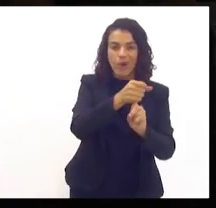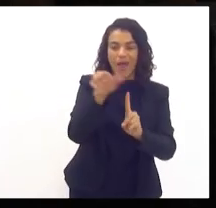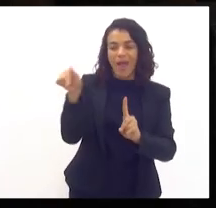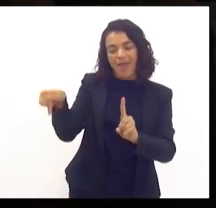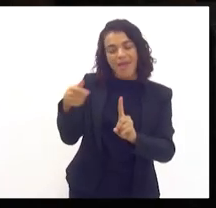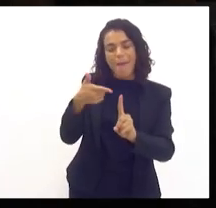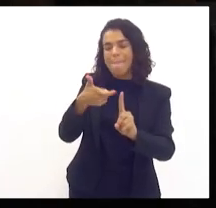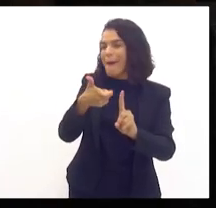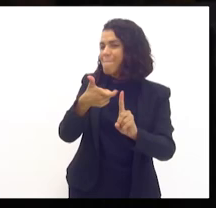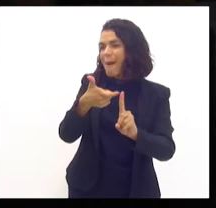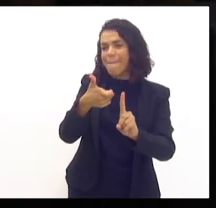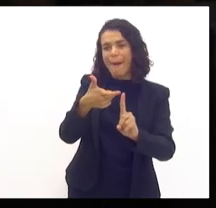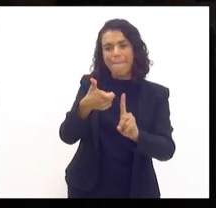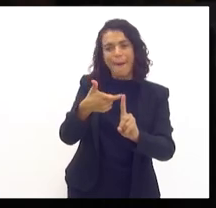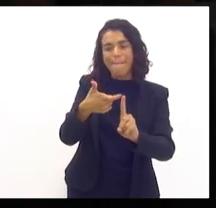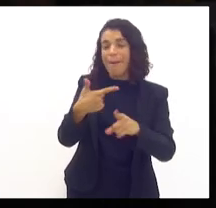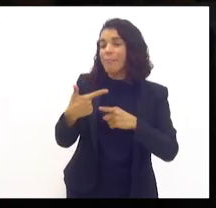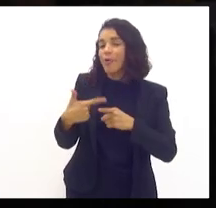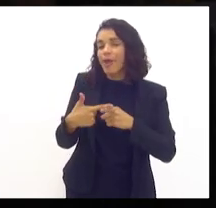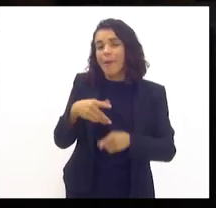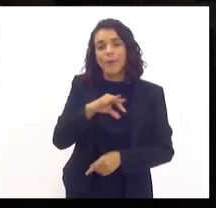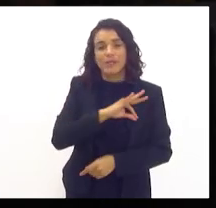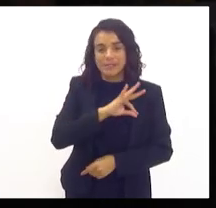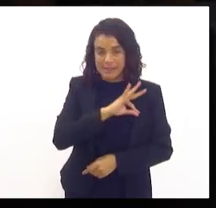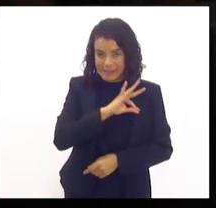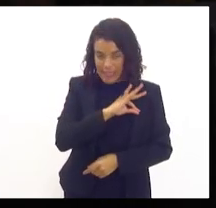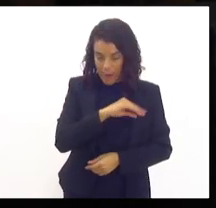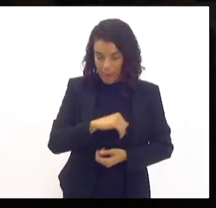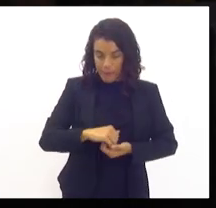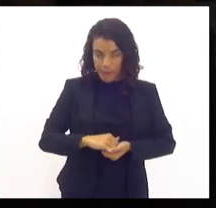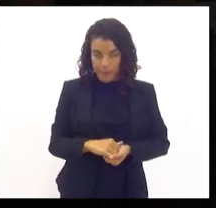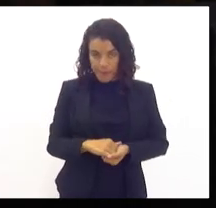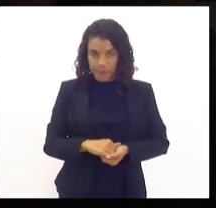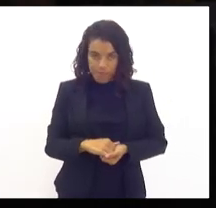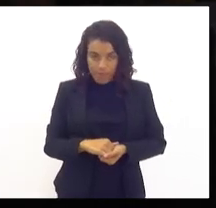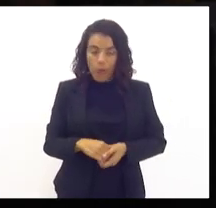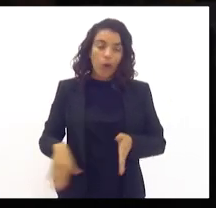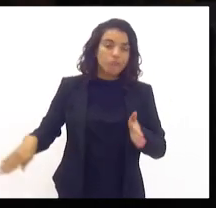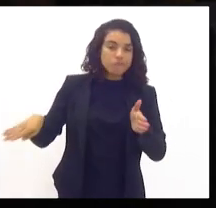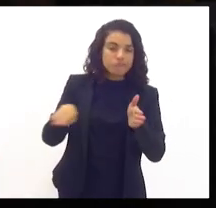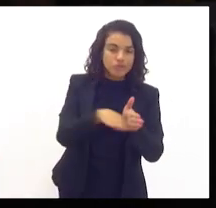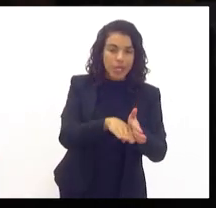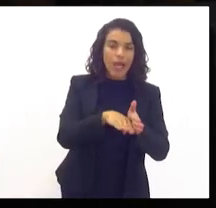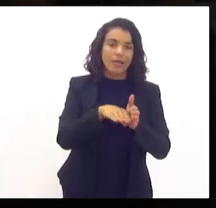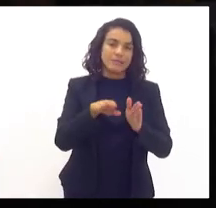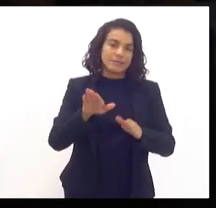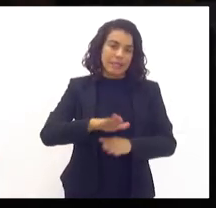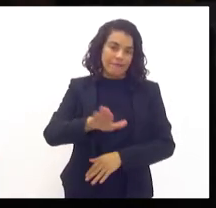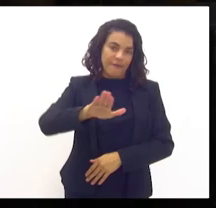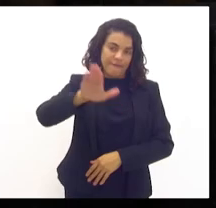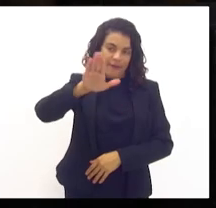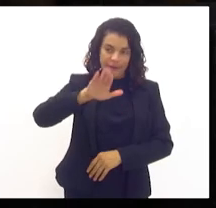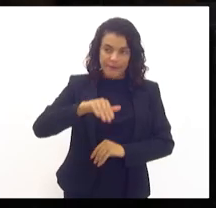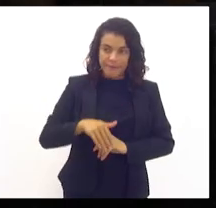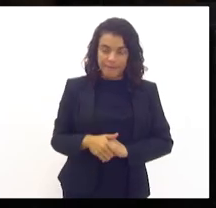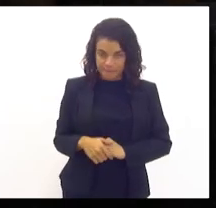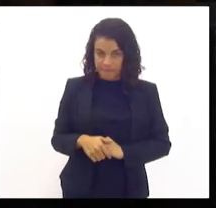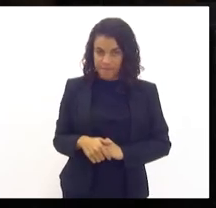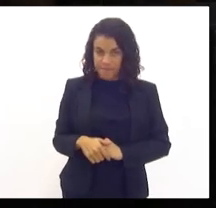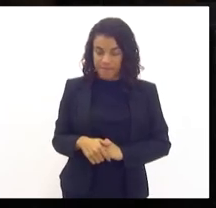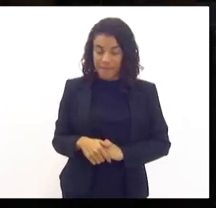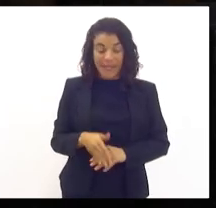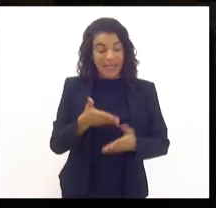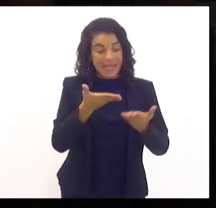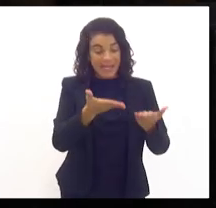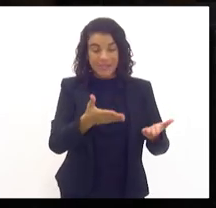seria executado quando chegasse ao destino. E